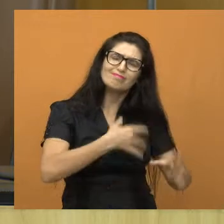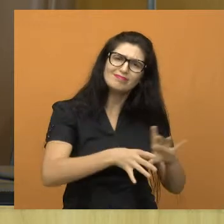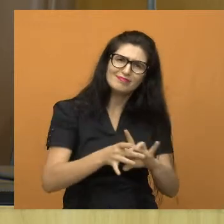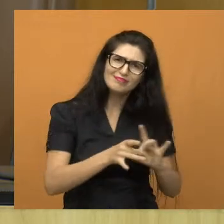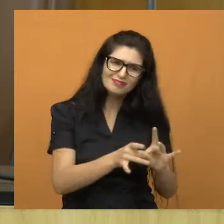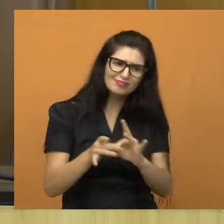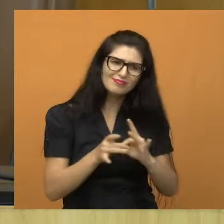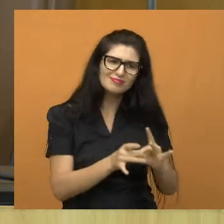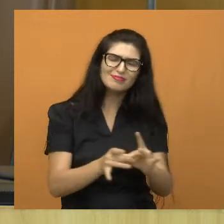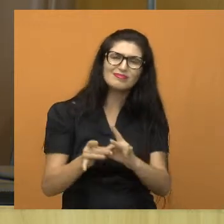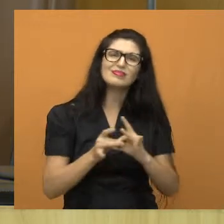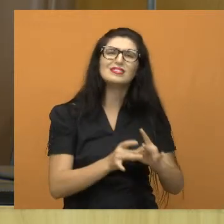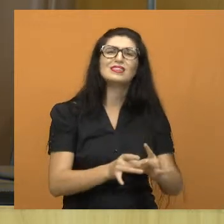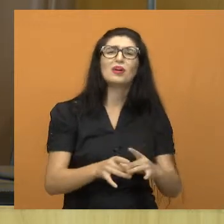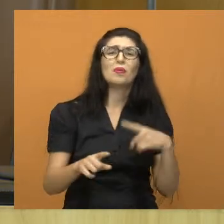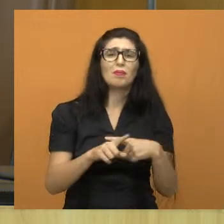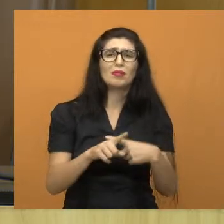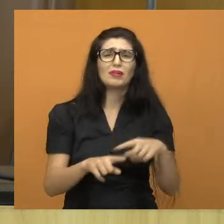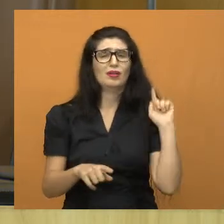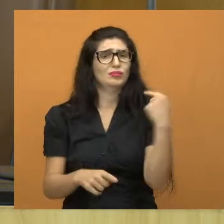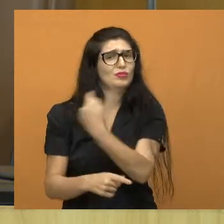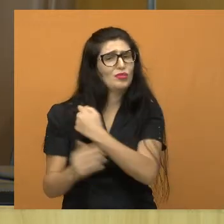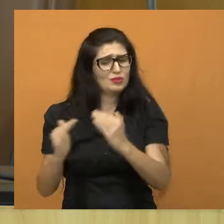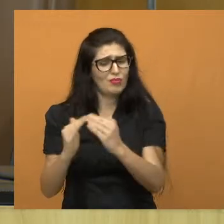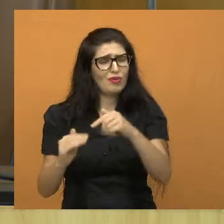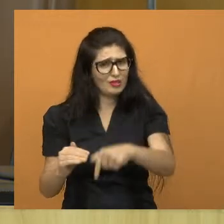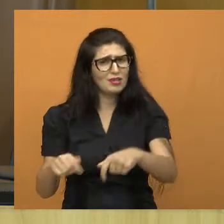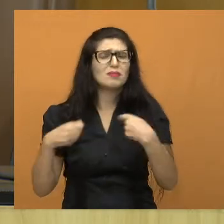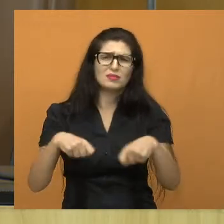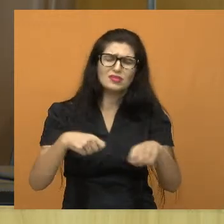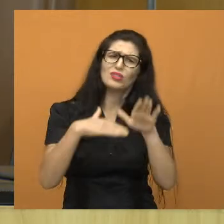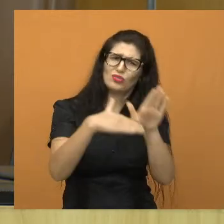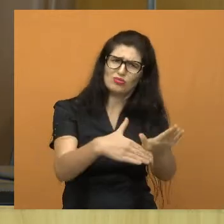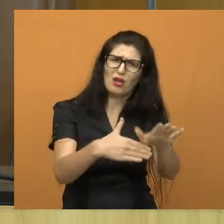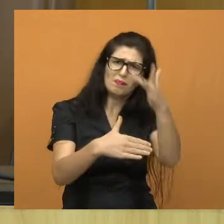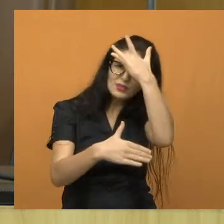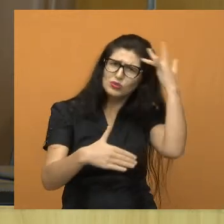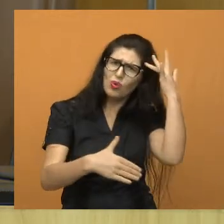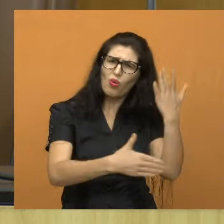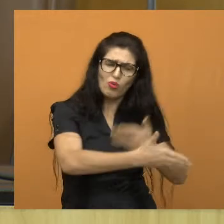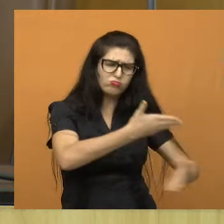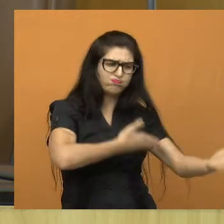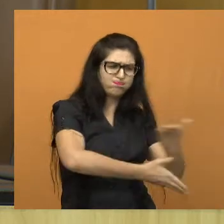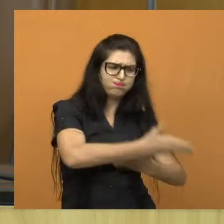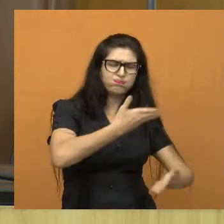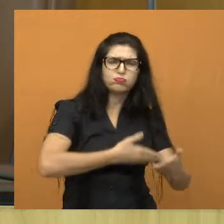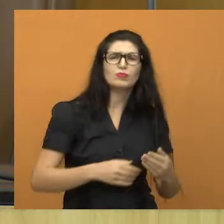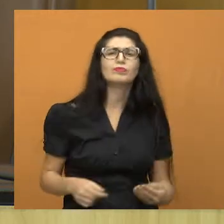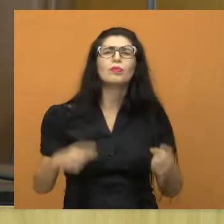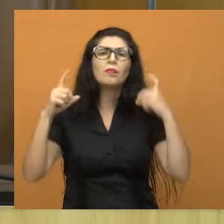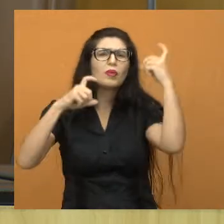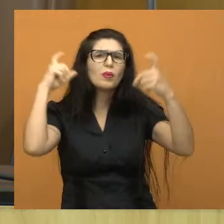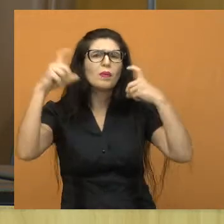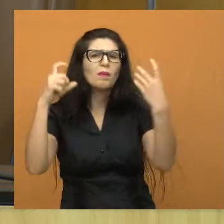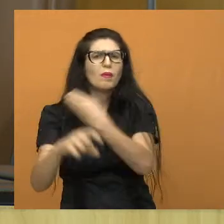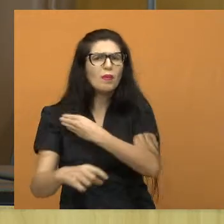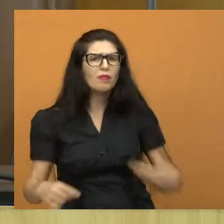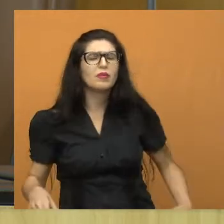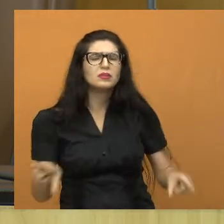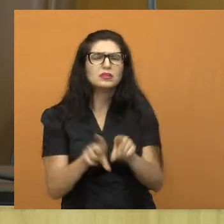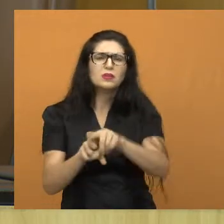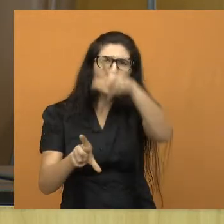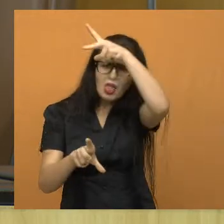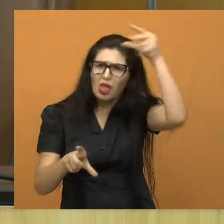cidadãos que moramos na nossa cidade. Recentemente, numa preocupação importante do governo, do nosso prefeito